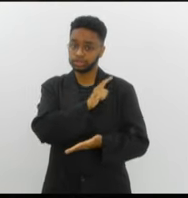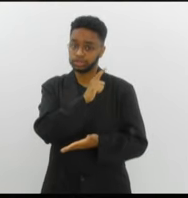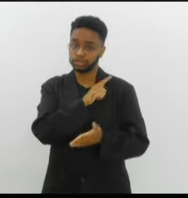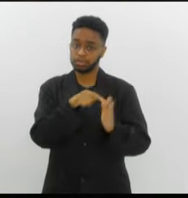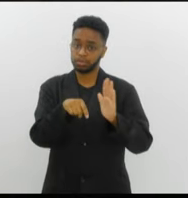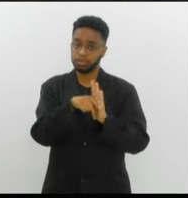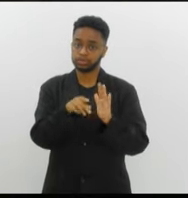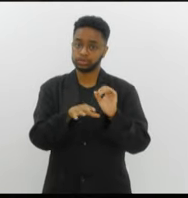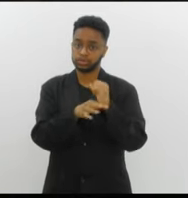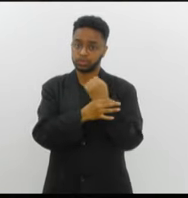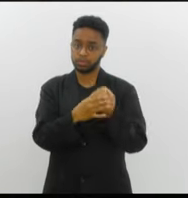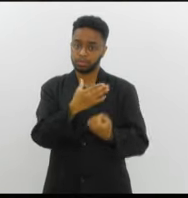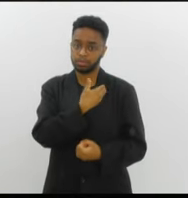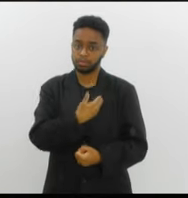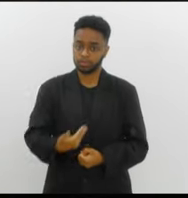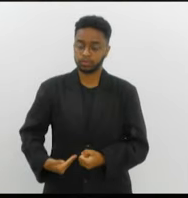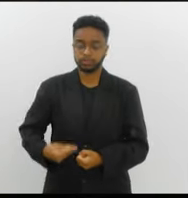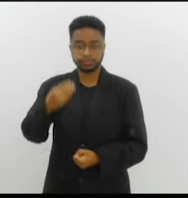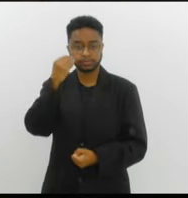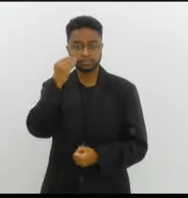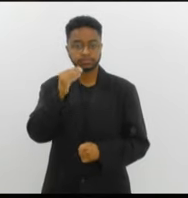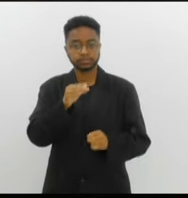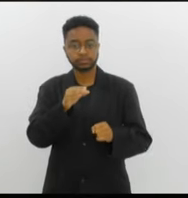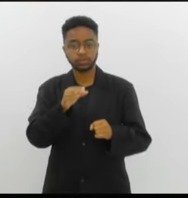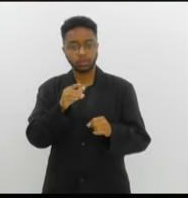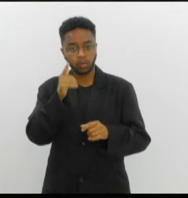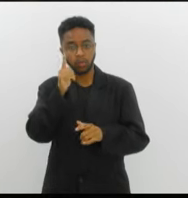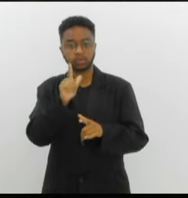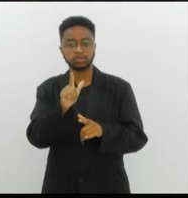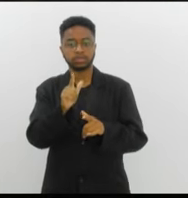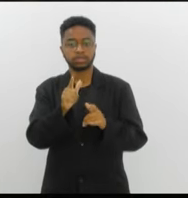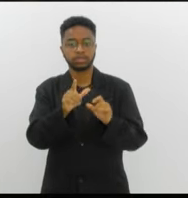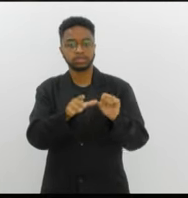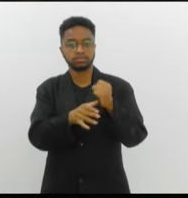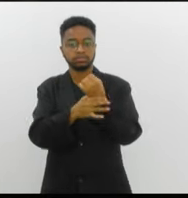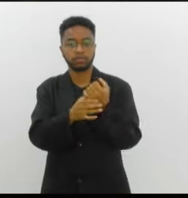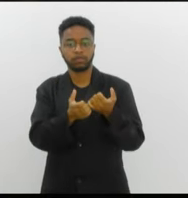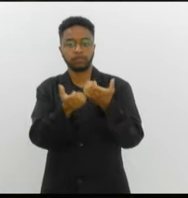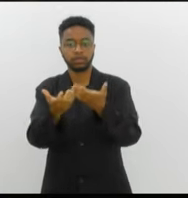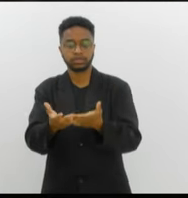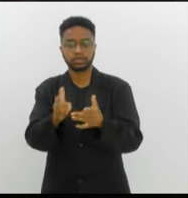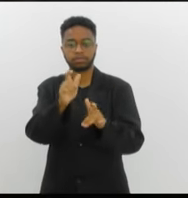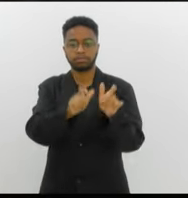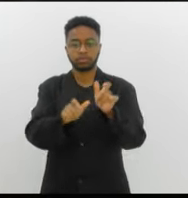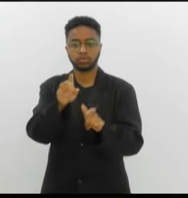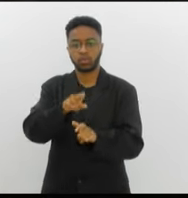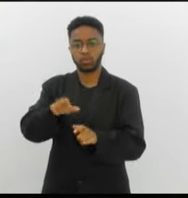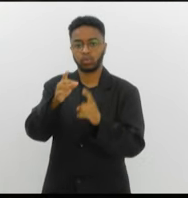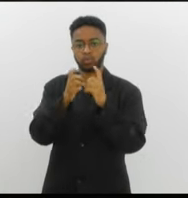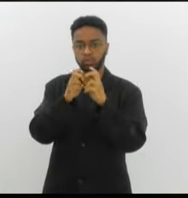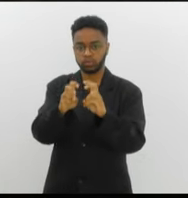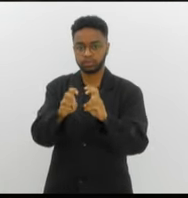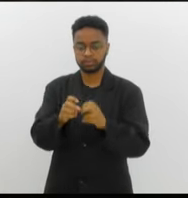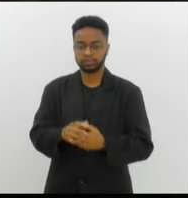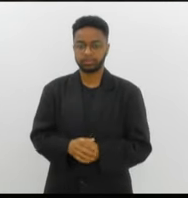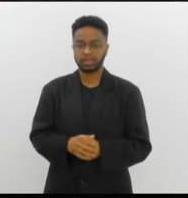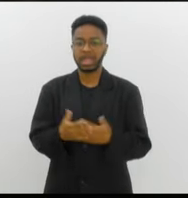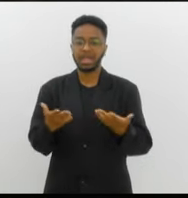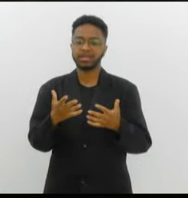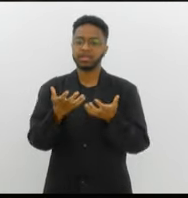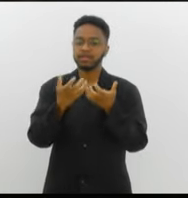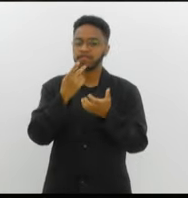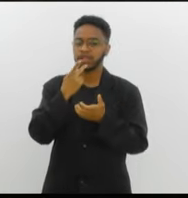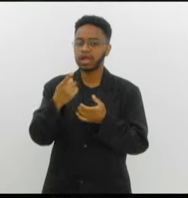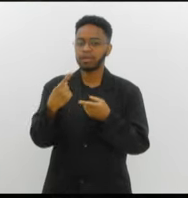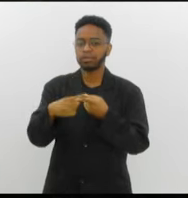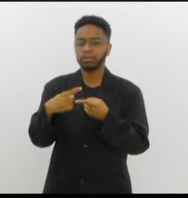segurança pública para dar garantia aos seus usuários. Querer dizer que, mesmo com